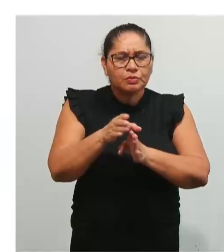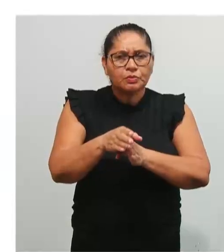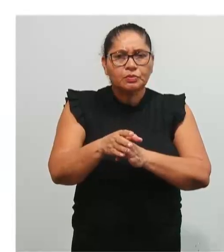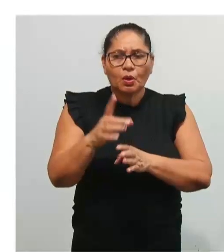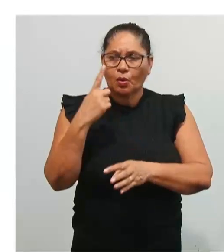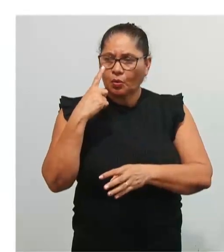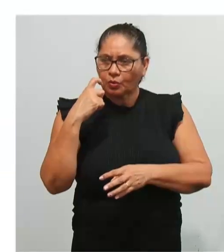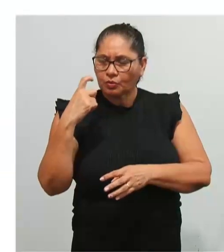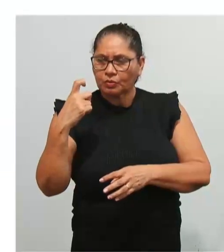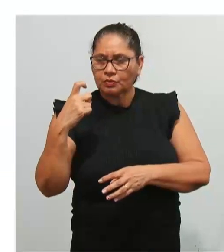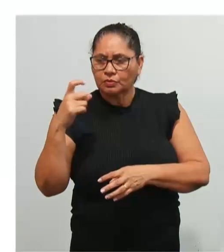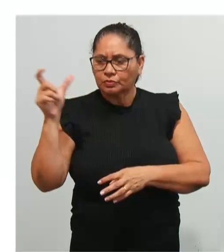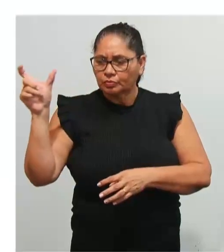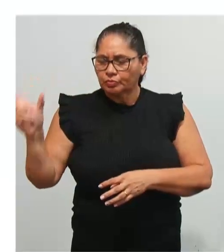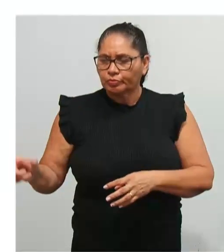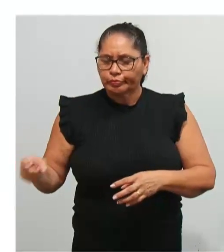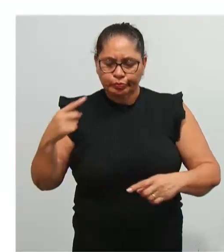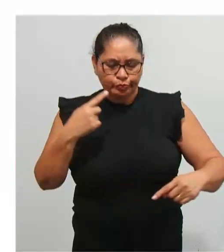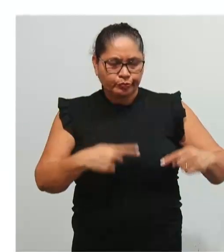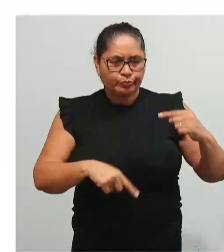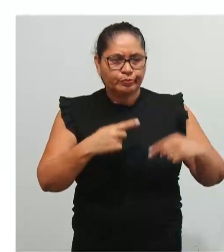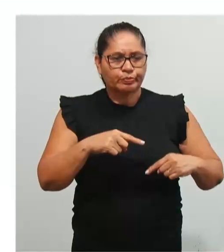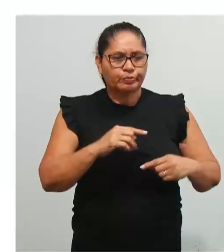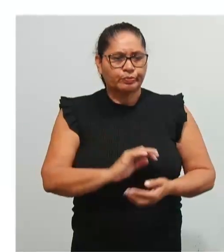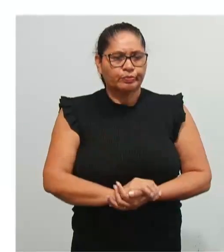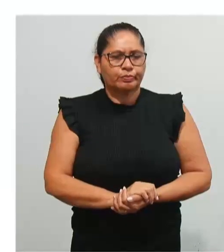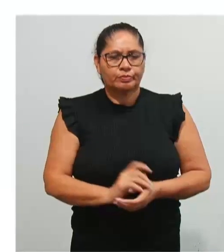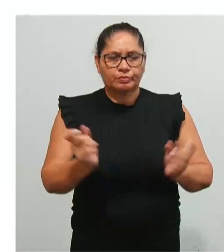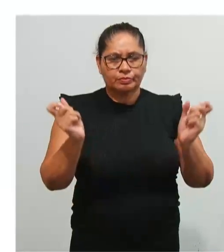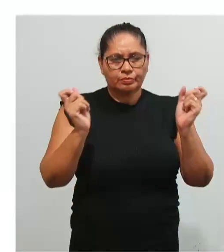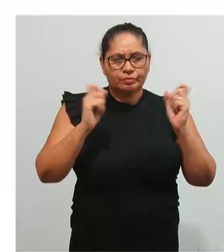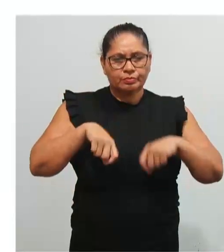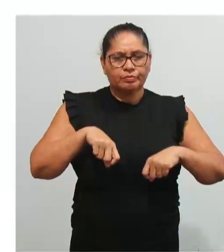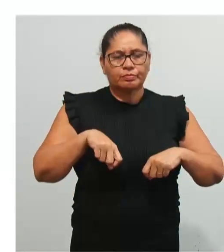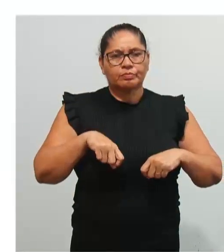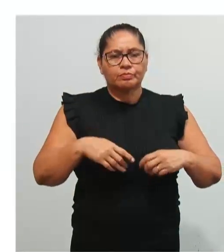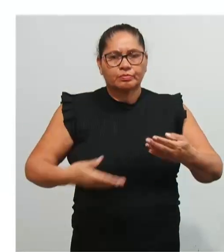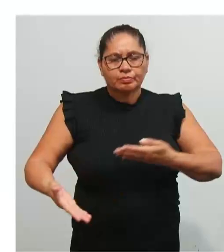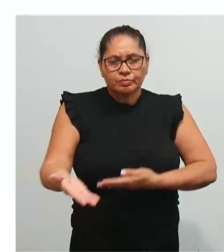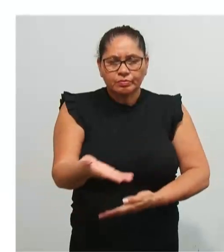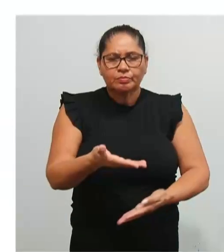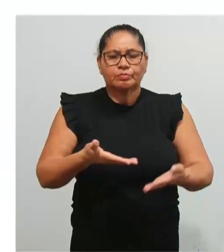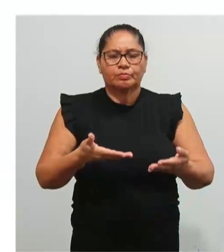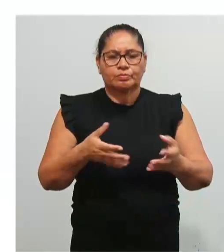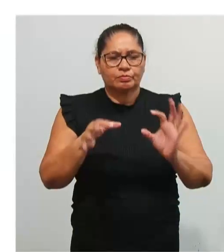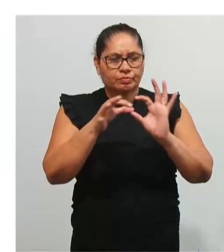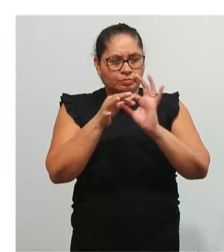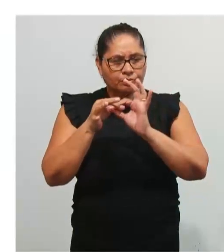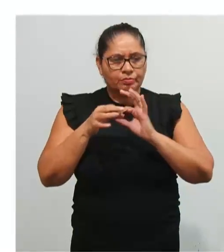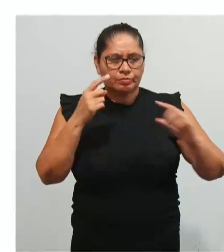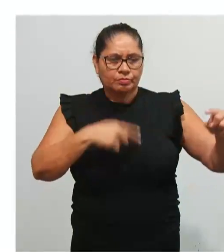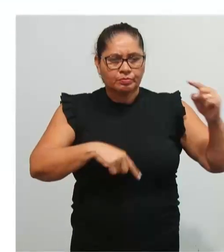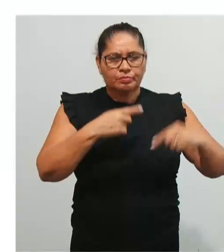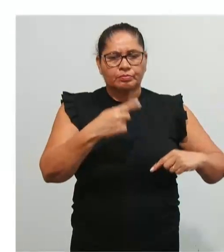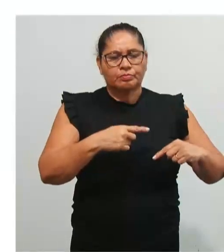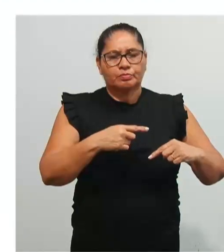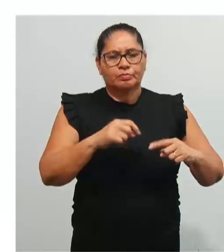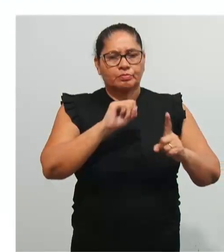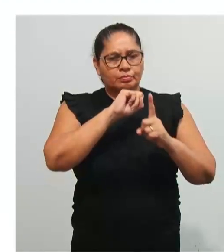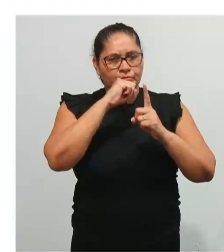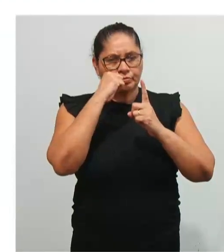entre os atores políticos. Então a gente vai ver aí a capacidade de articular-se em alianças políticas e pactos